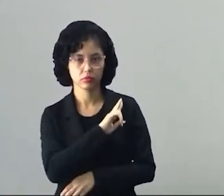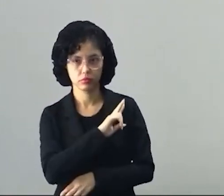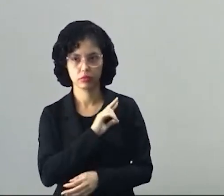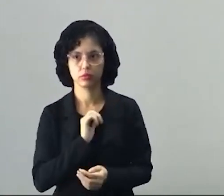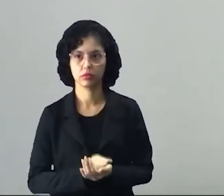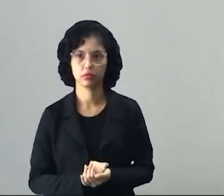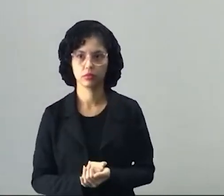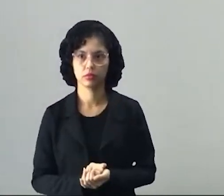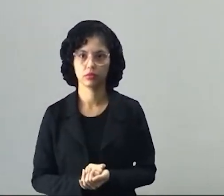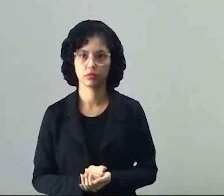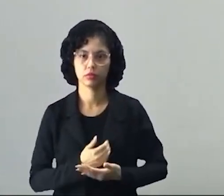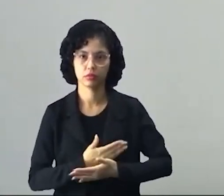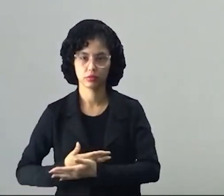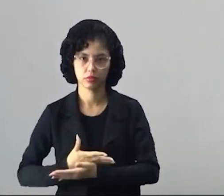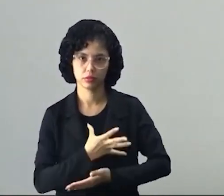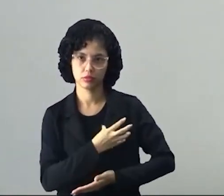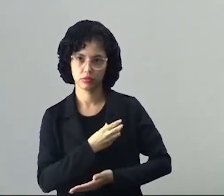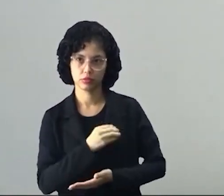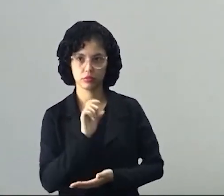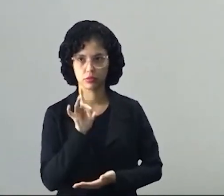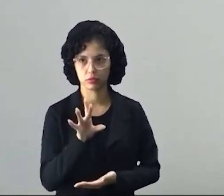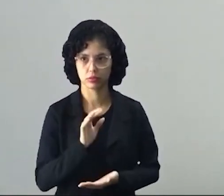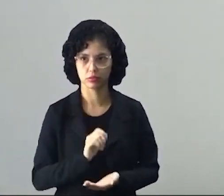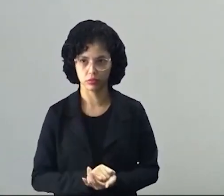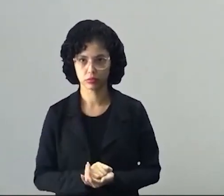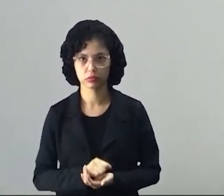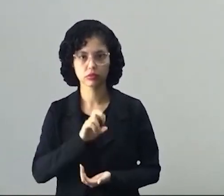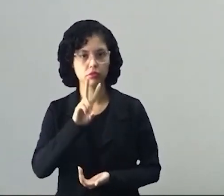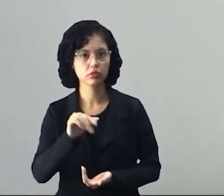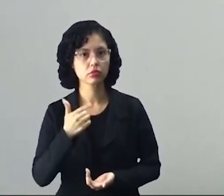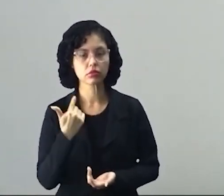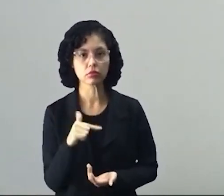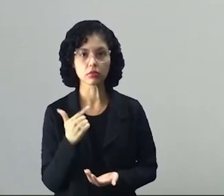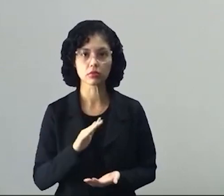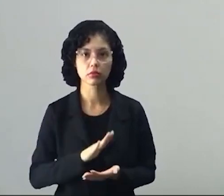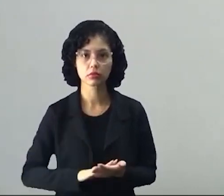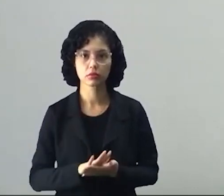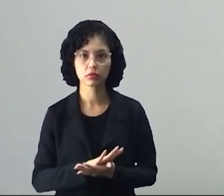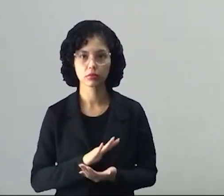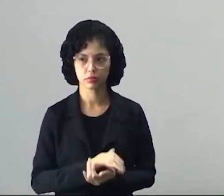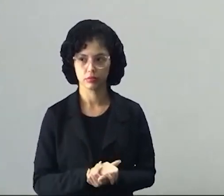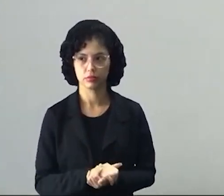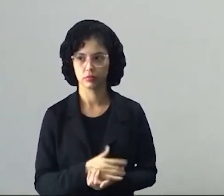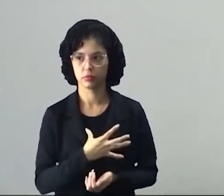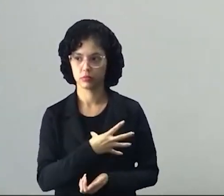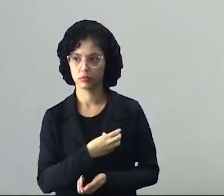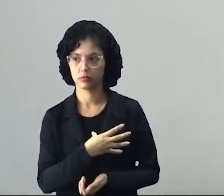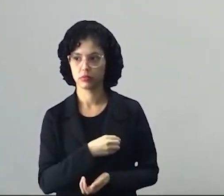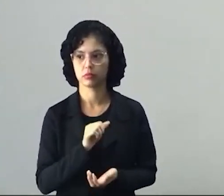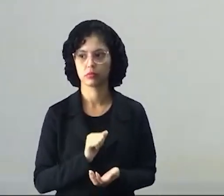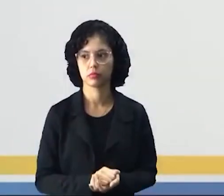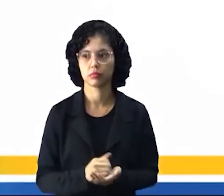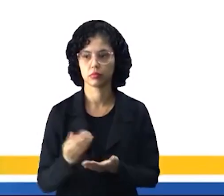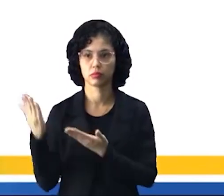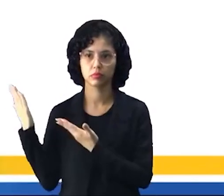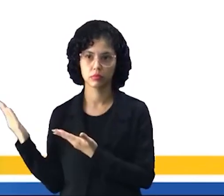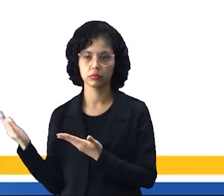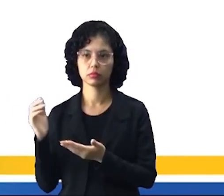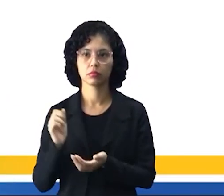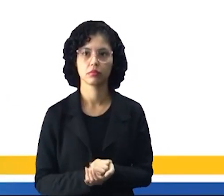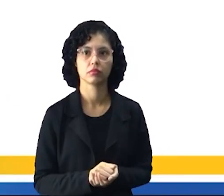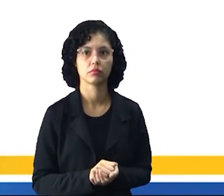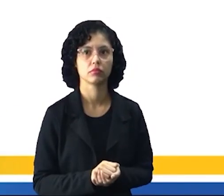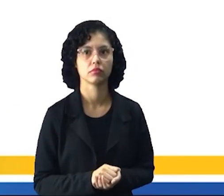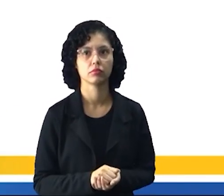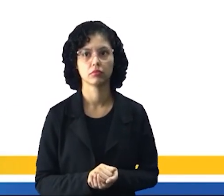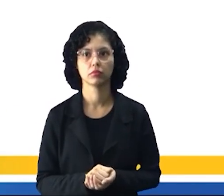responsáveis pela alimentação dos filhos, ok? Então, a gente não vai ter isso em aves. Para mamíferos, eu deixo também no slide para vocês aí